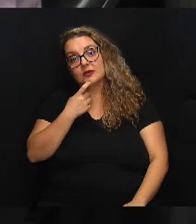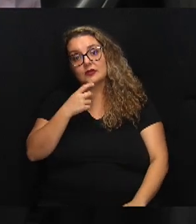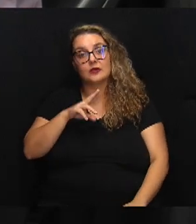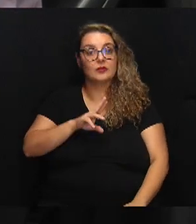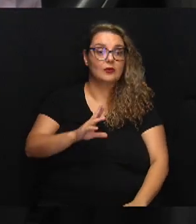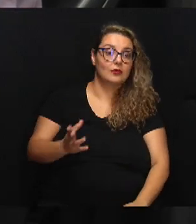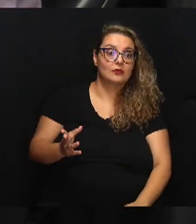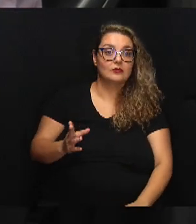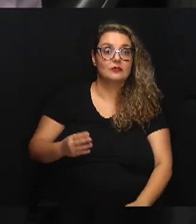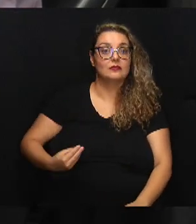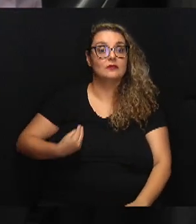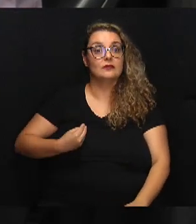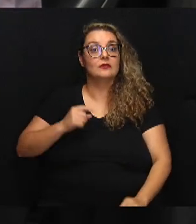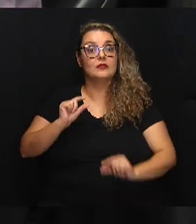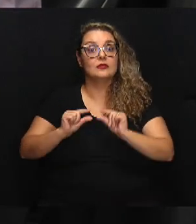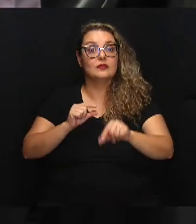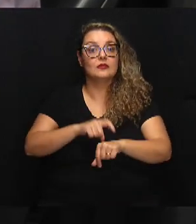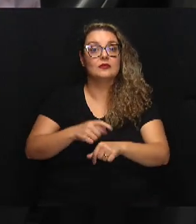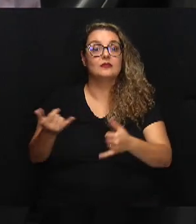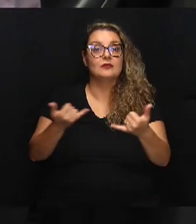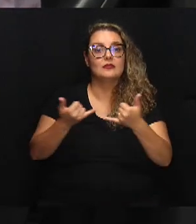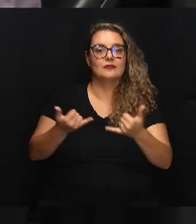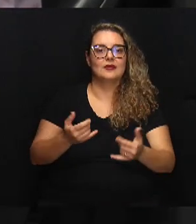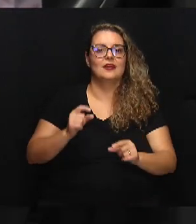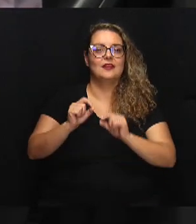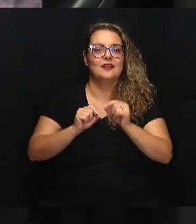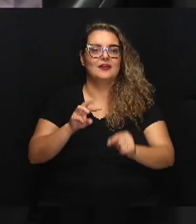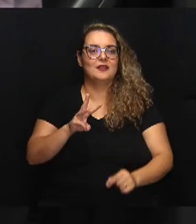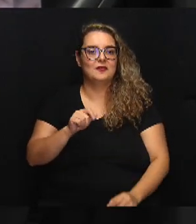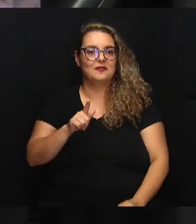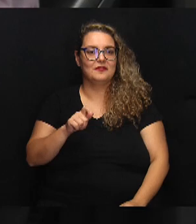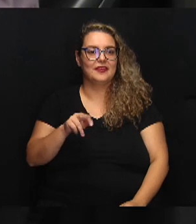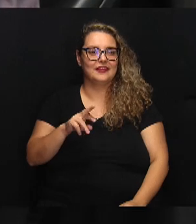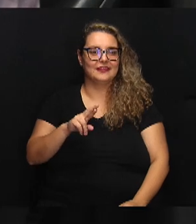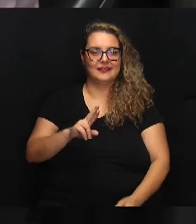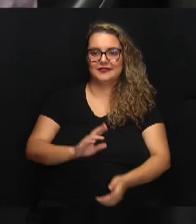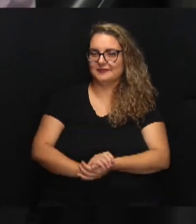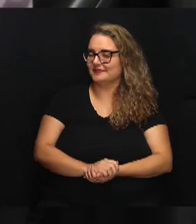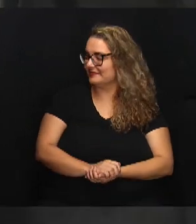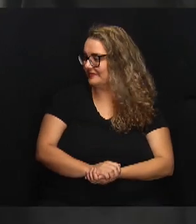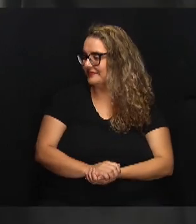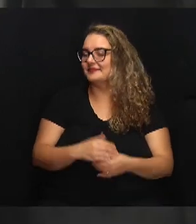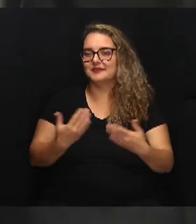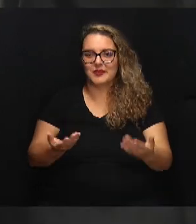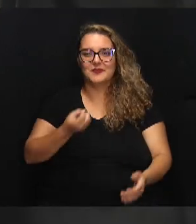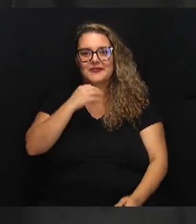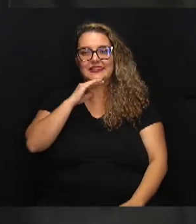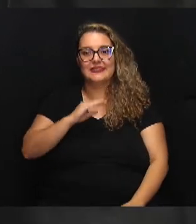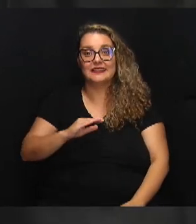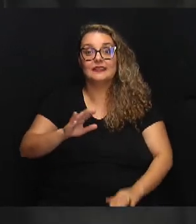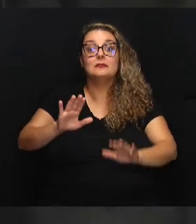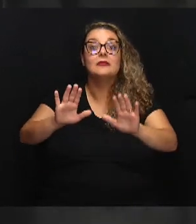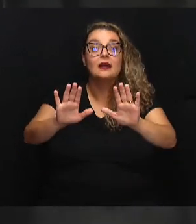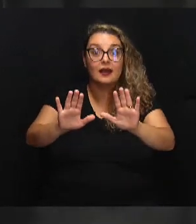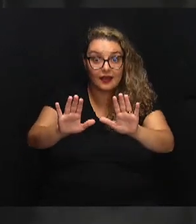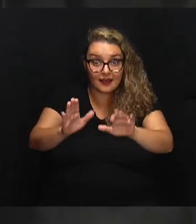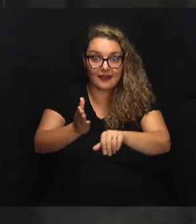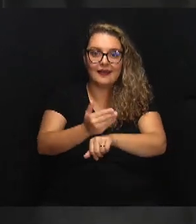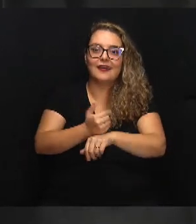um tempo por lá. Fala pra gente quem é o Wagner. Bom, boa tarde. Né? Antes,